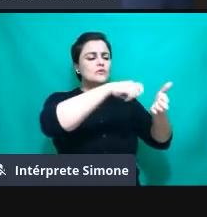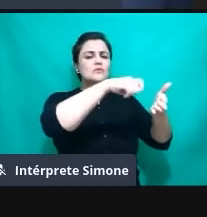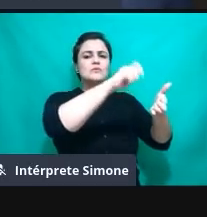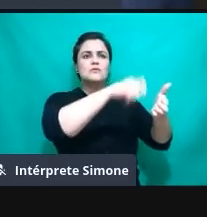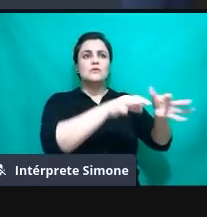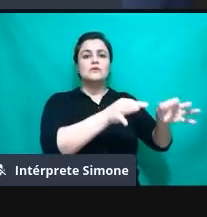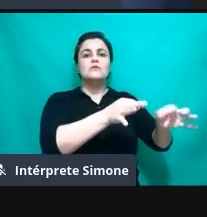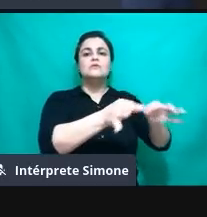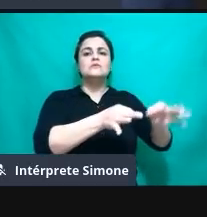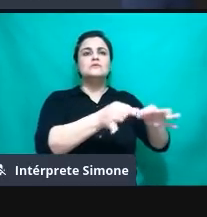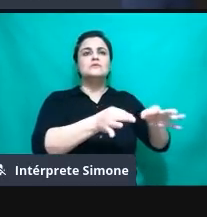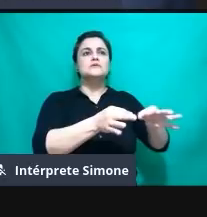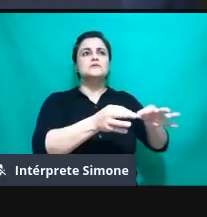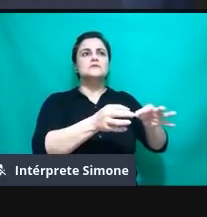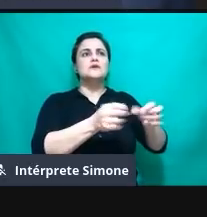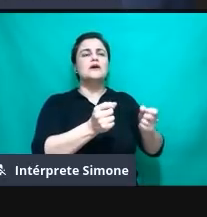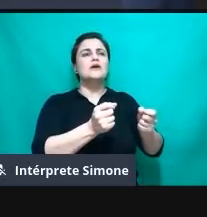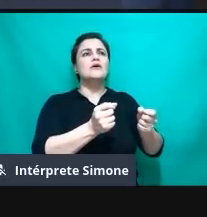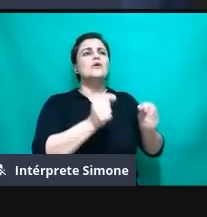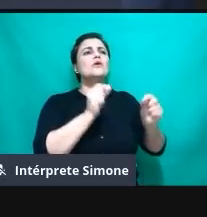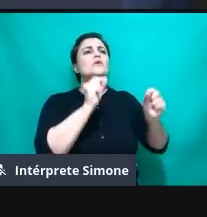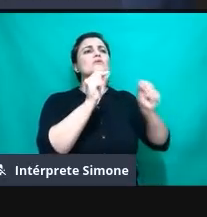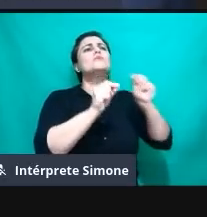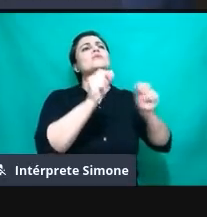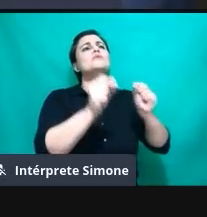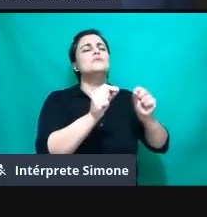dos documentos aí da rede?